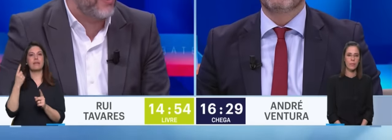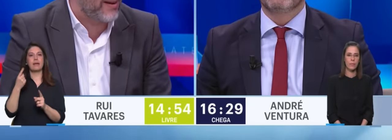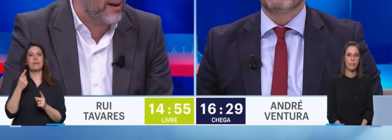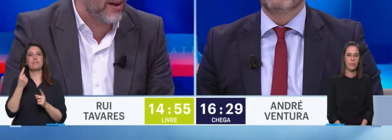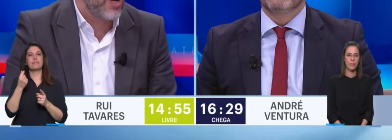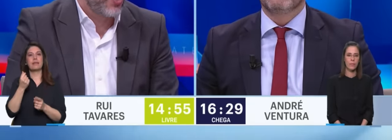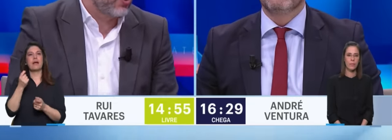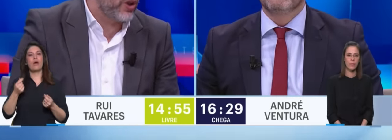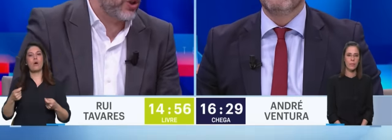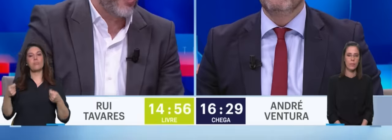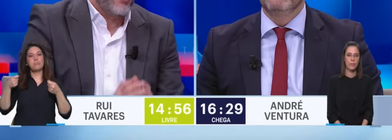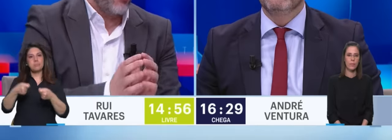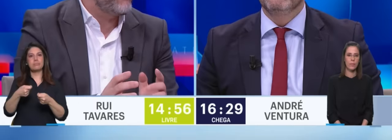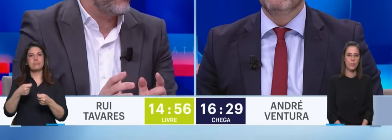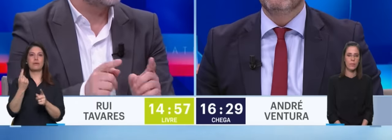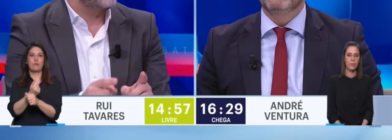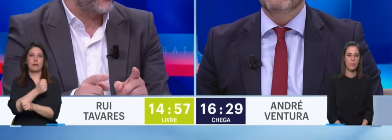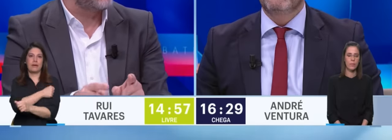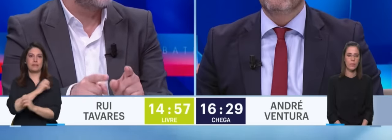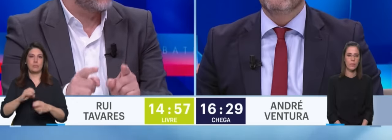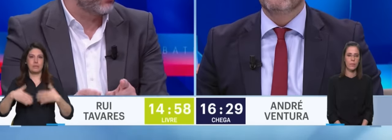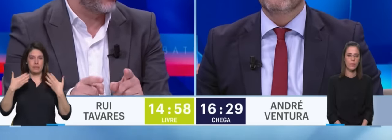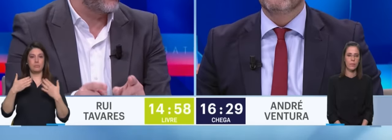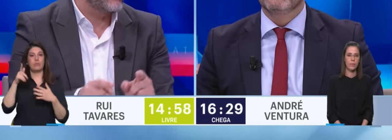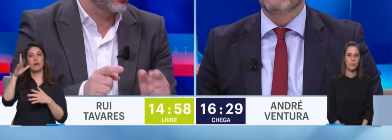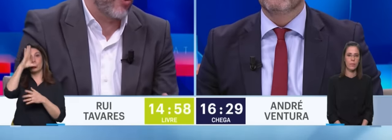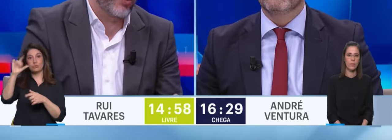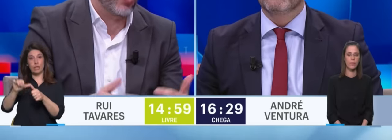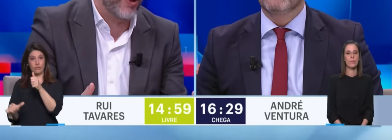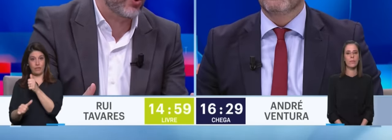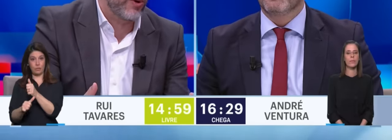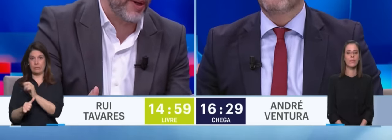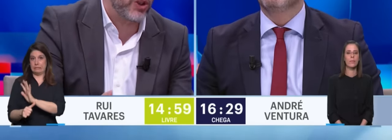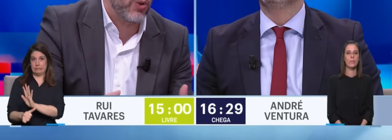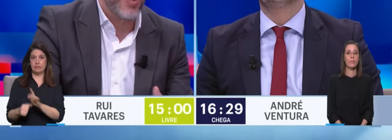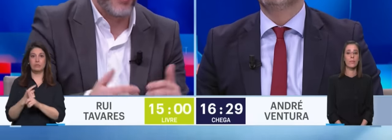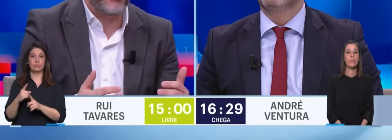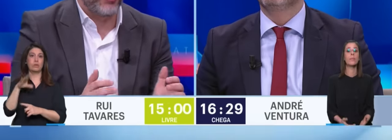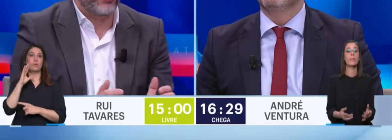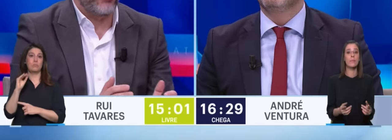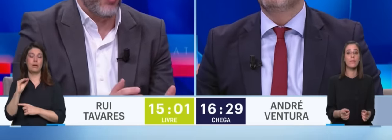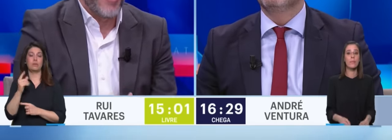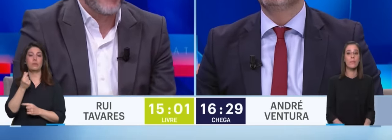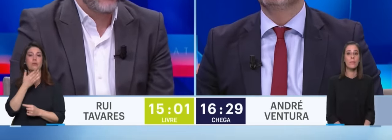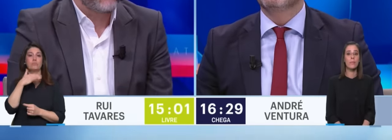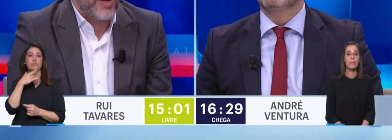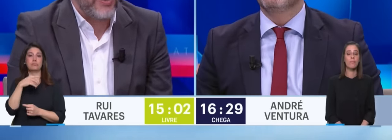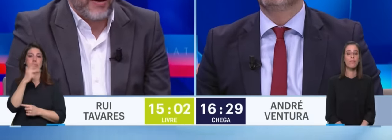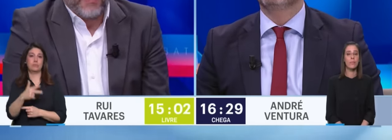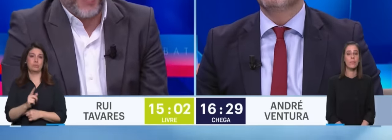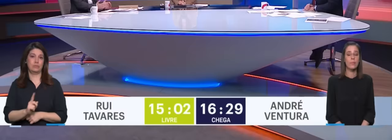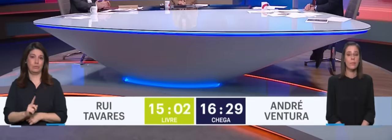entrada de casa ou seja ao invés do Estado estar a ser fiador daqueles jovens porque os bancos não emprestam a 100% que não